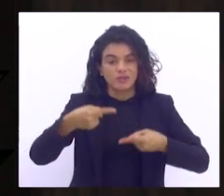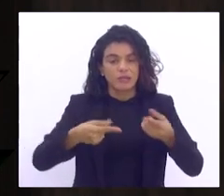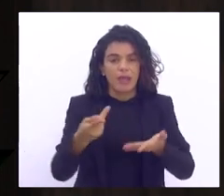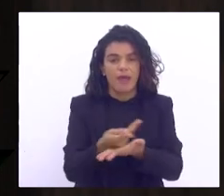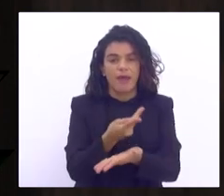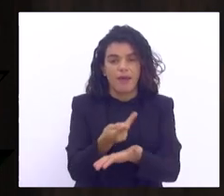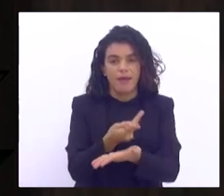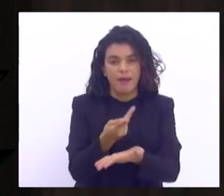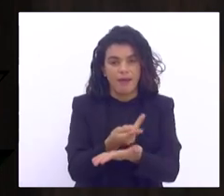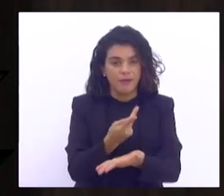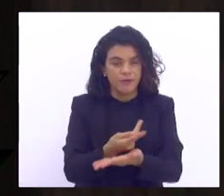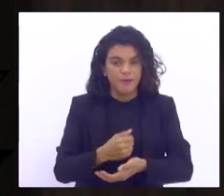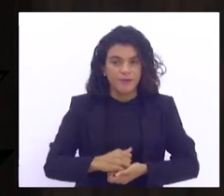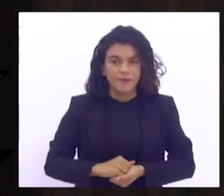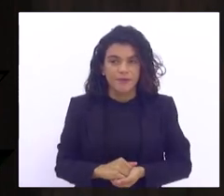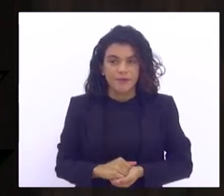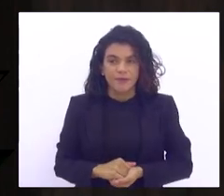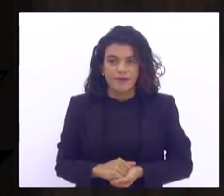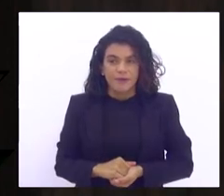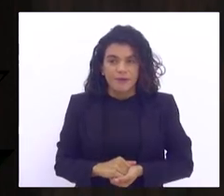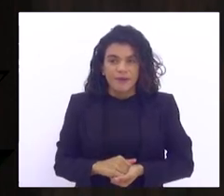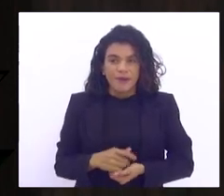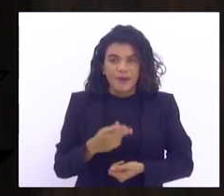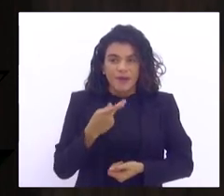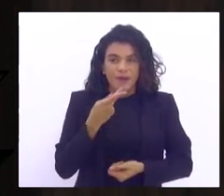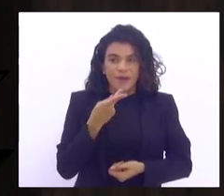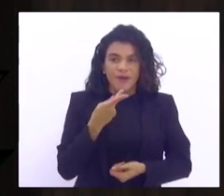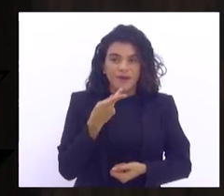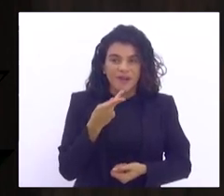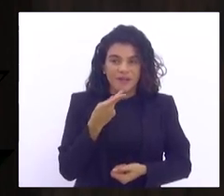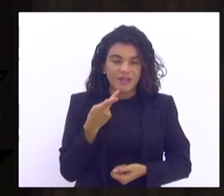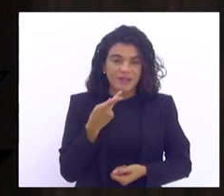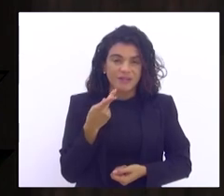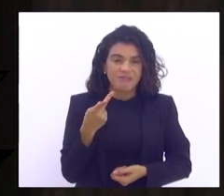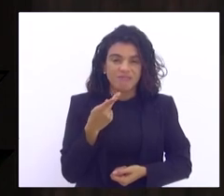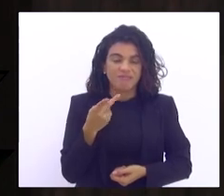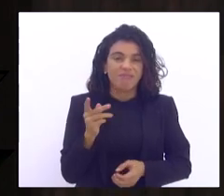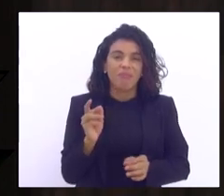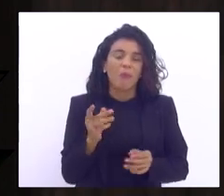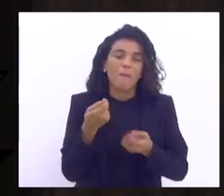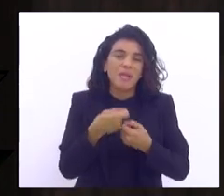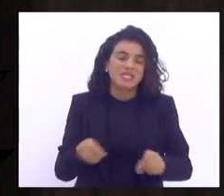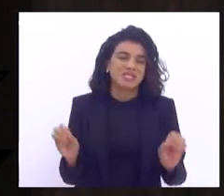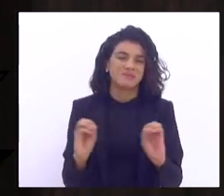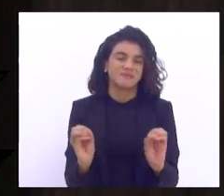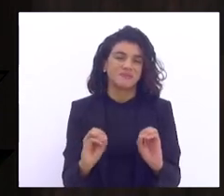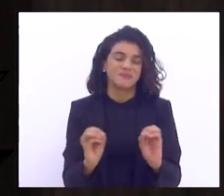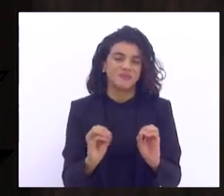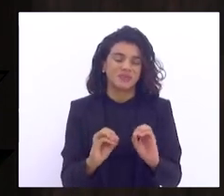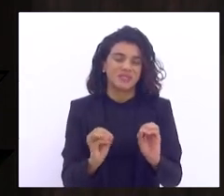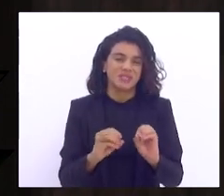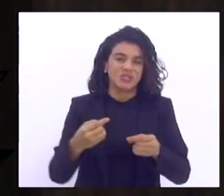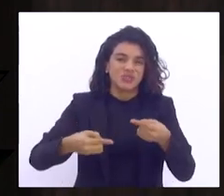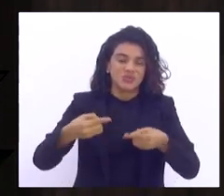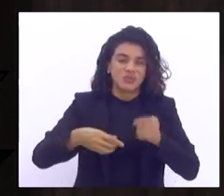errado. Eu citei que não deveríamos estar nem discutindo o aborto, porque não se